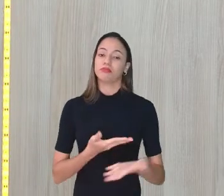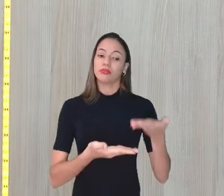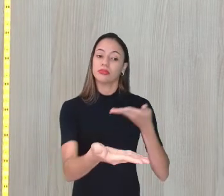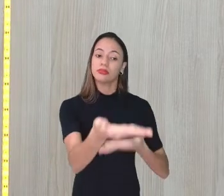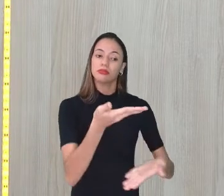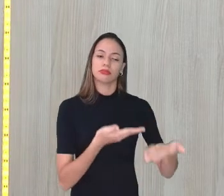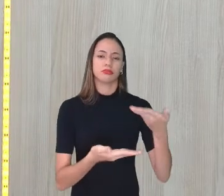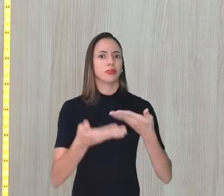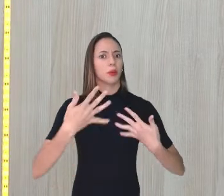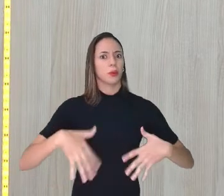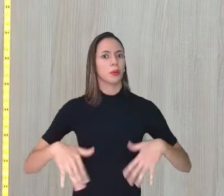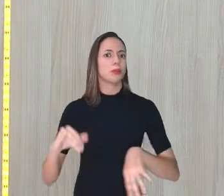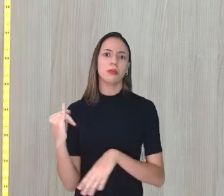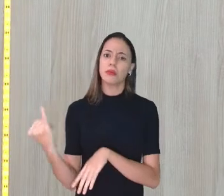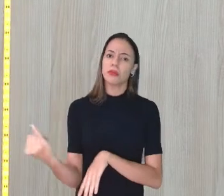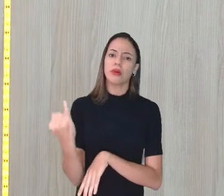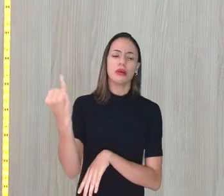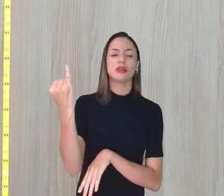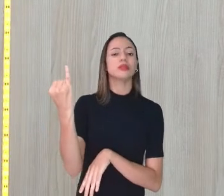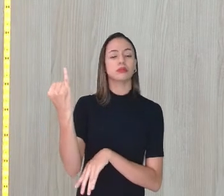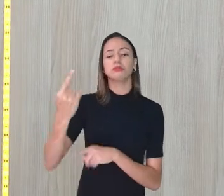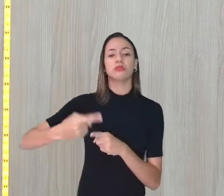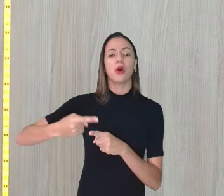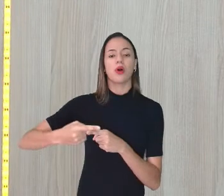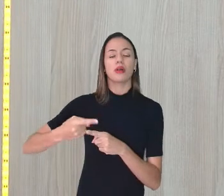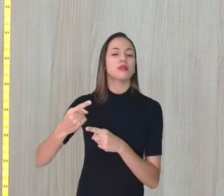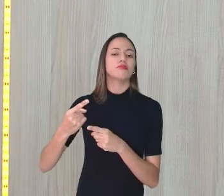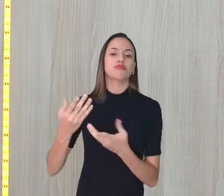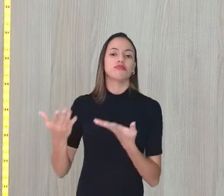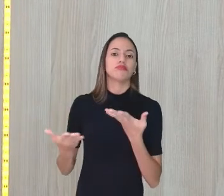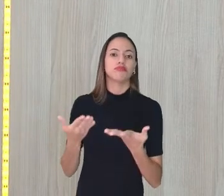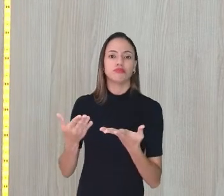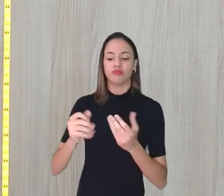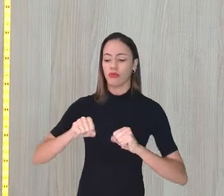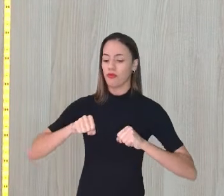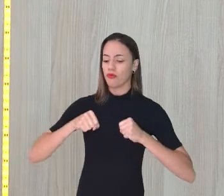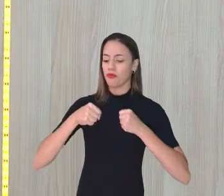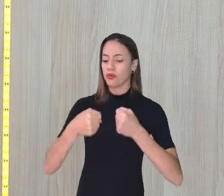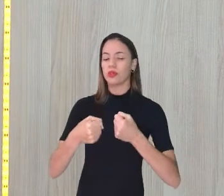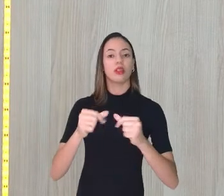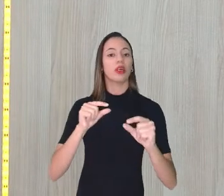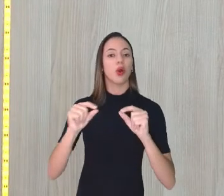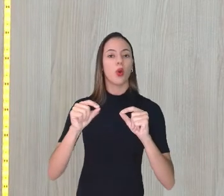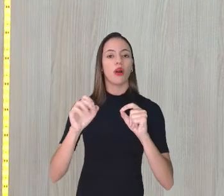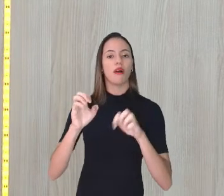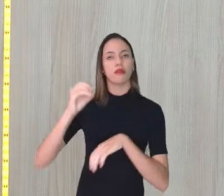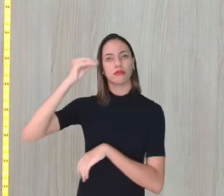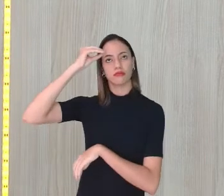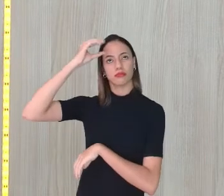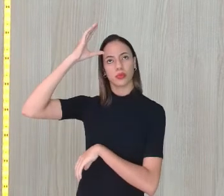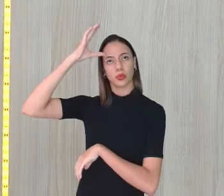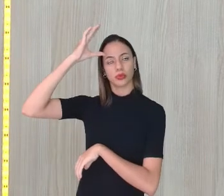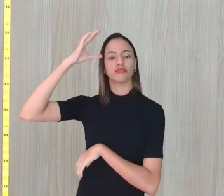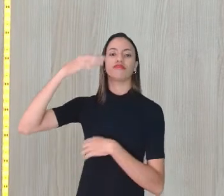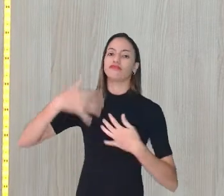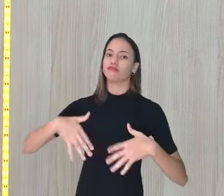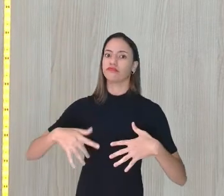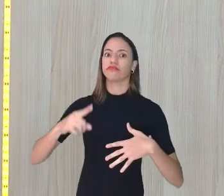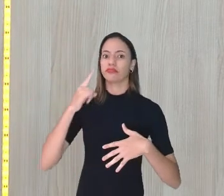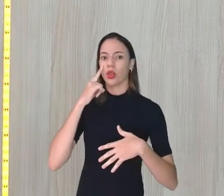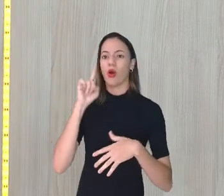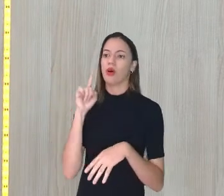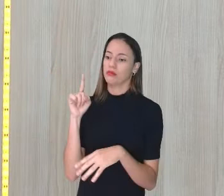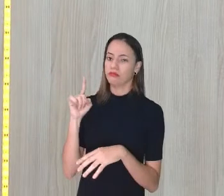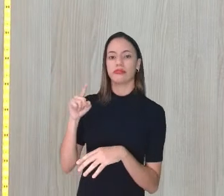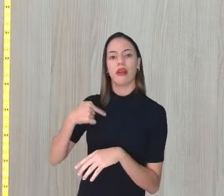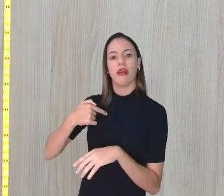é super importante para a gente potencializar, fortalecer o nosso conhecimento. Então a gente vai ficar bem atento aqui